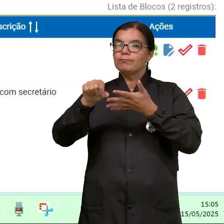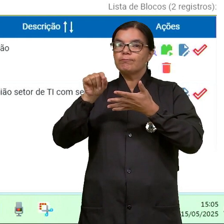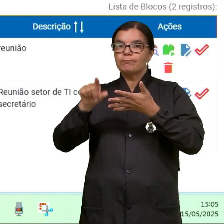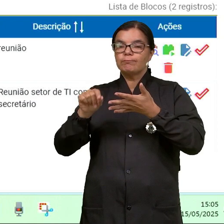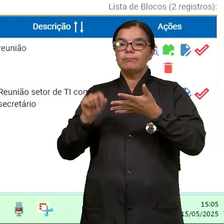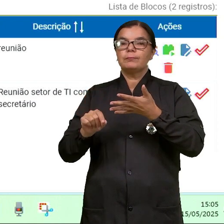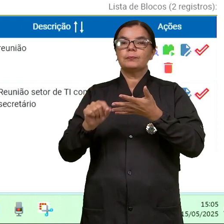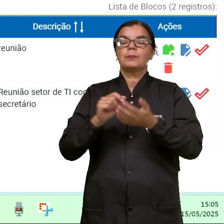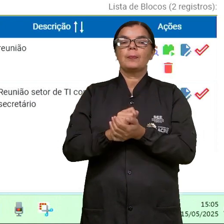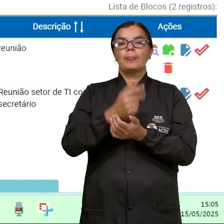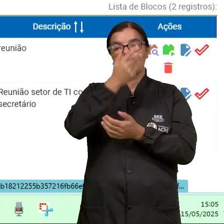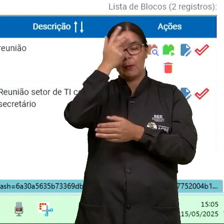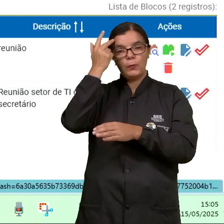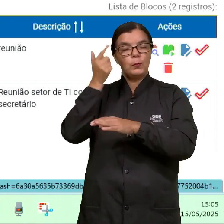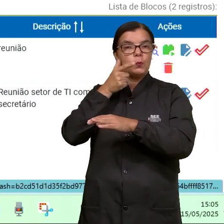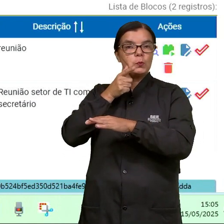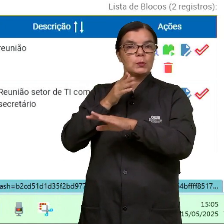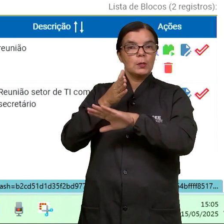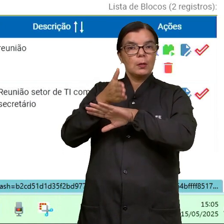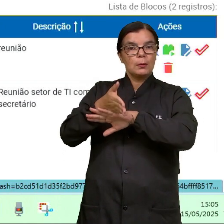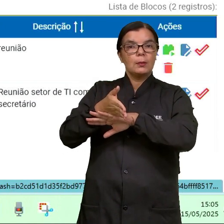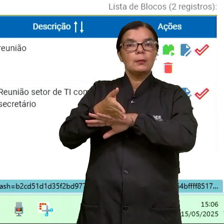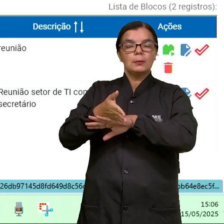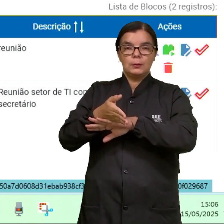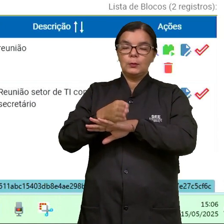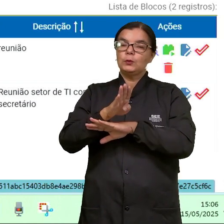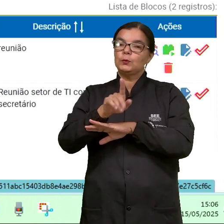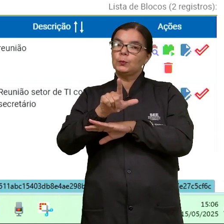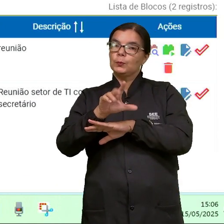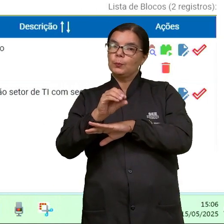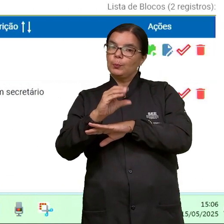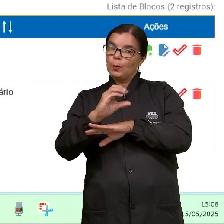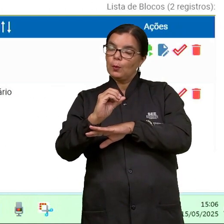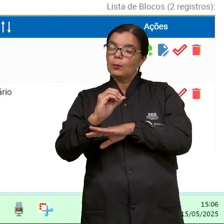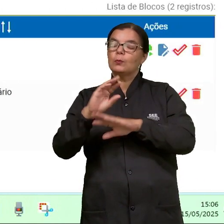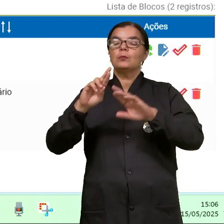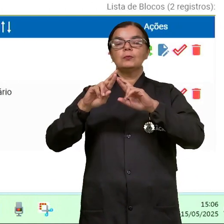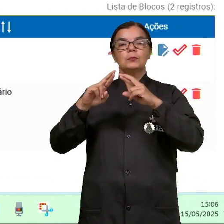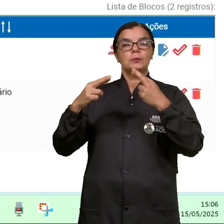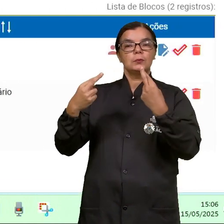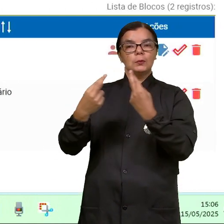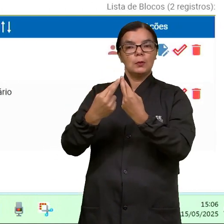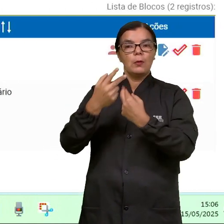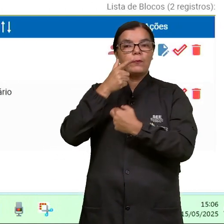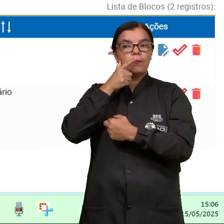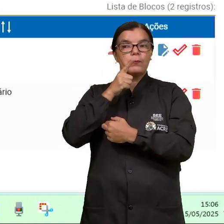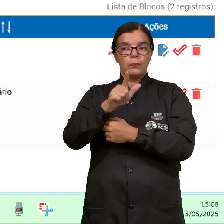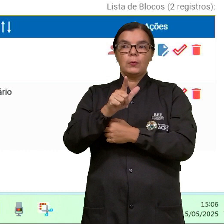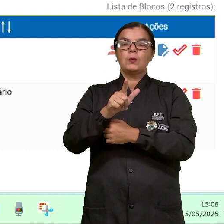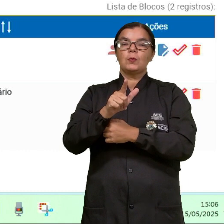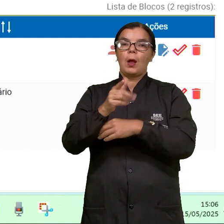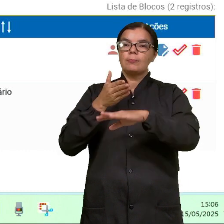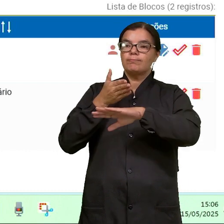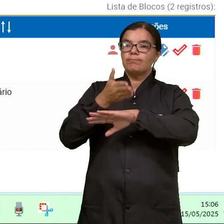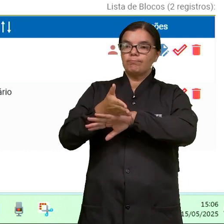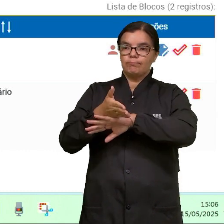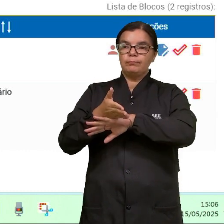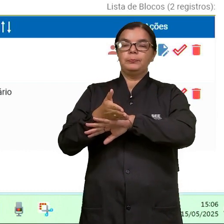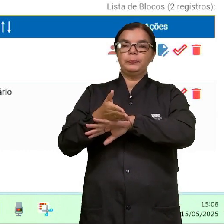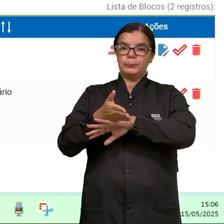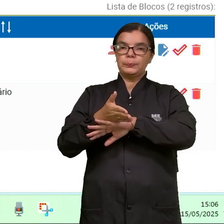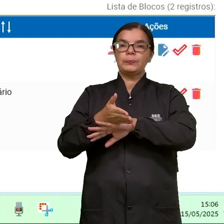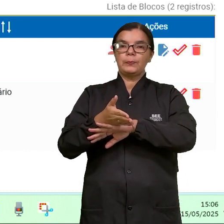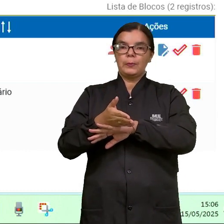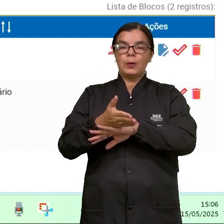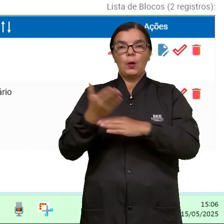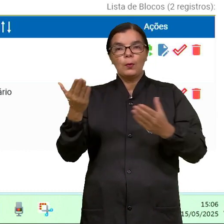vão conseguir entrar no bloco, aqui em bloco, reunião, e vão conseguir acessar